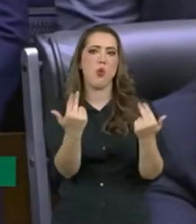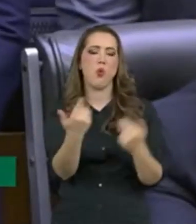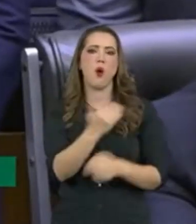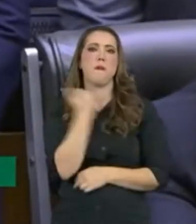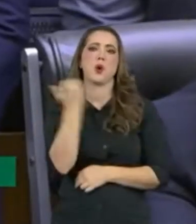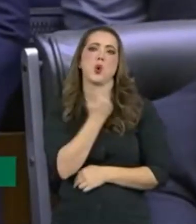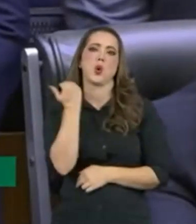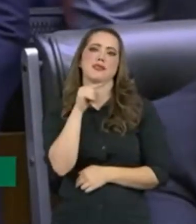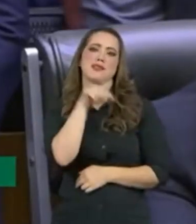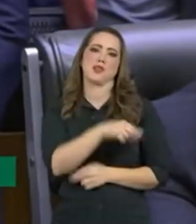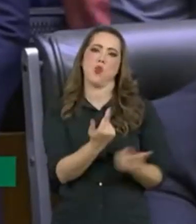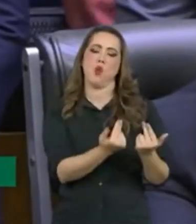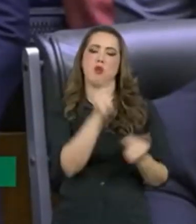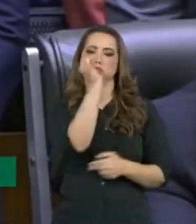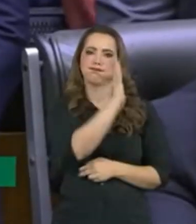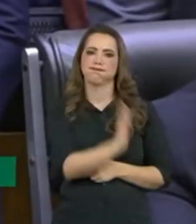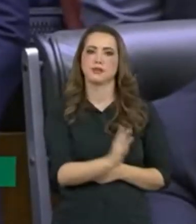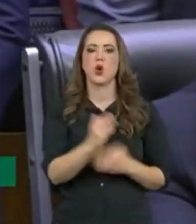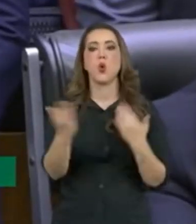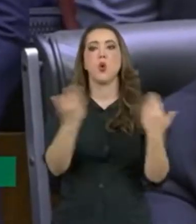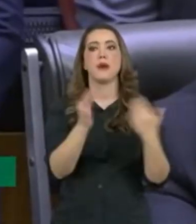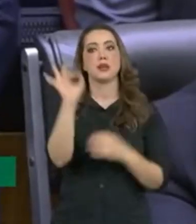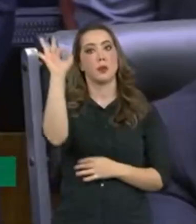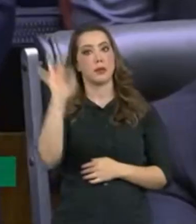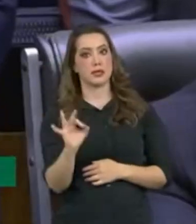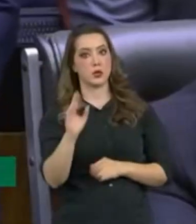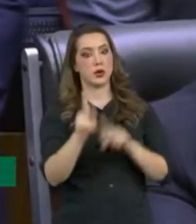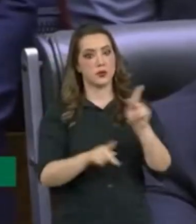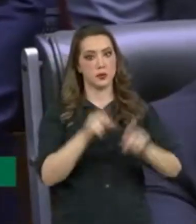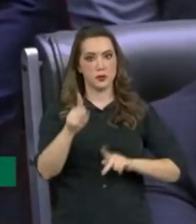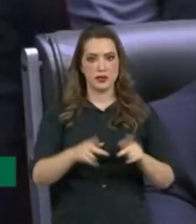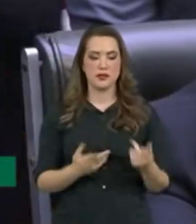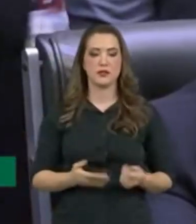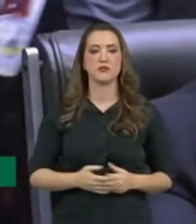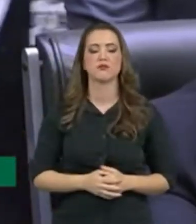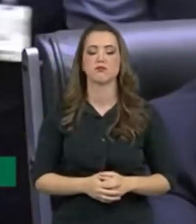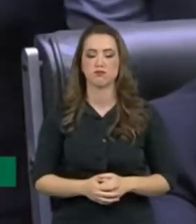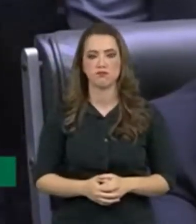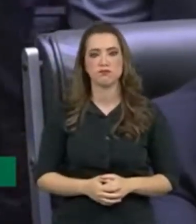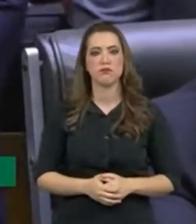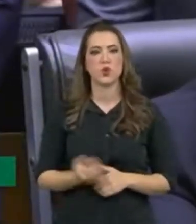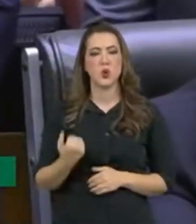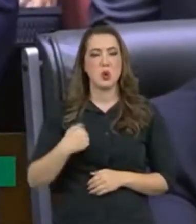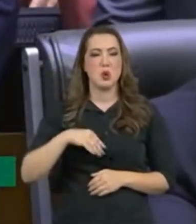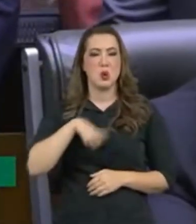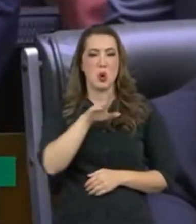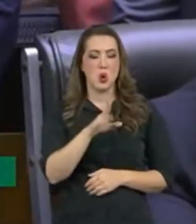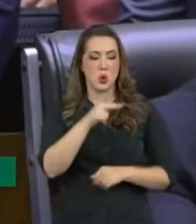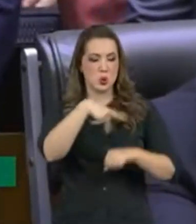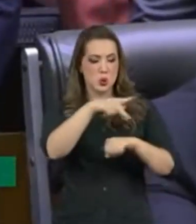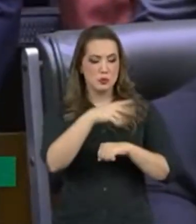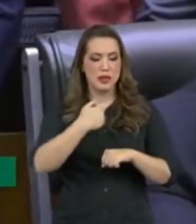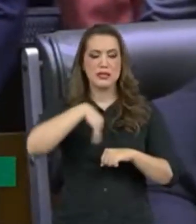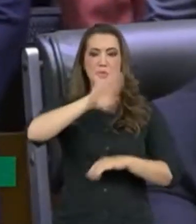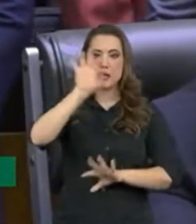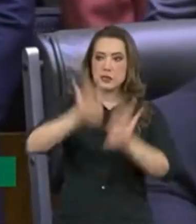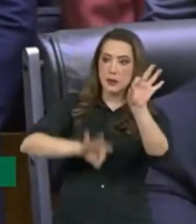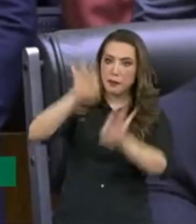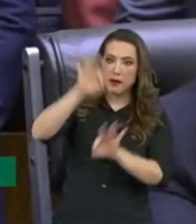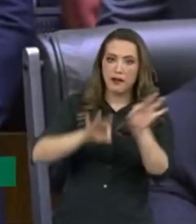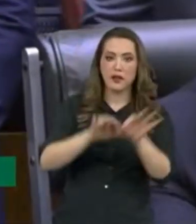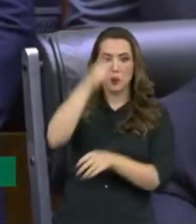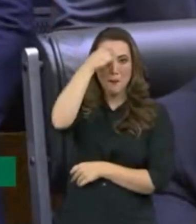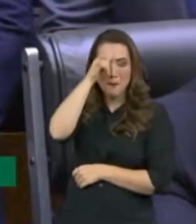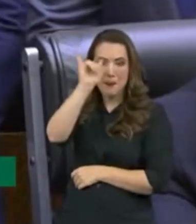vítimas fatais foi tão alta proporcionalmente à população quanto no Brasil. Um dos países mais preparados para enfrentar